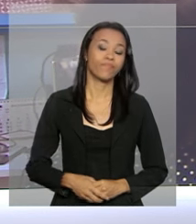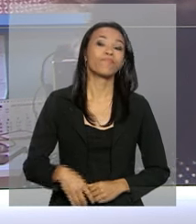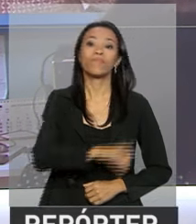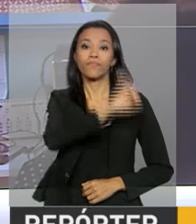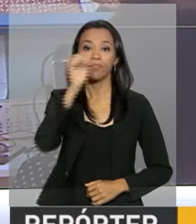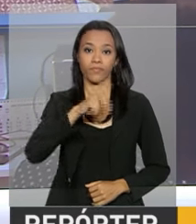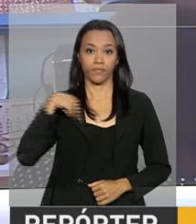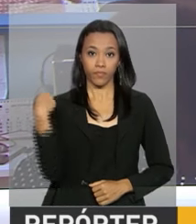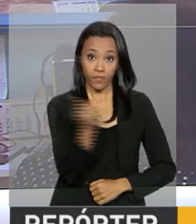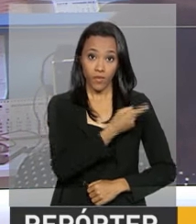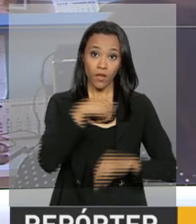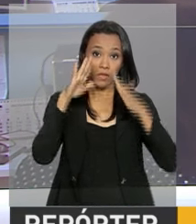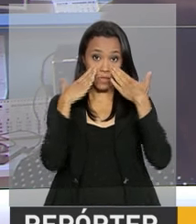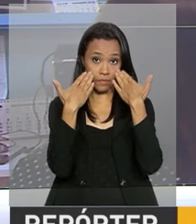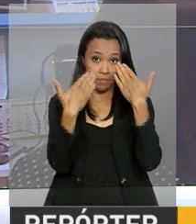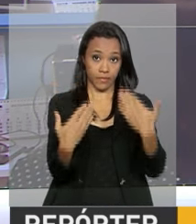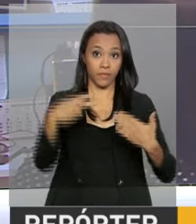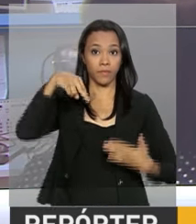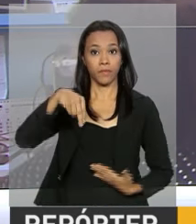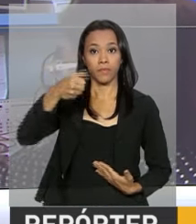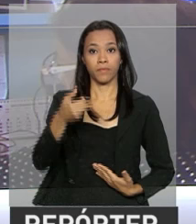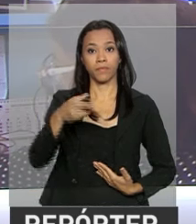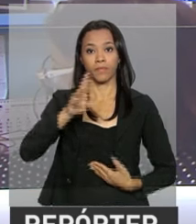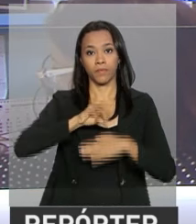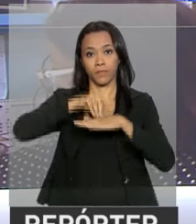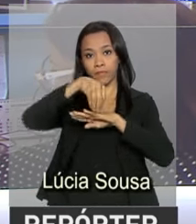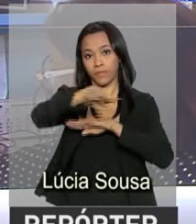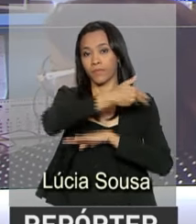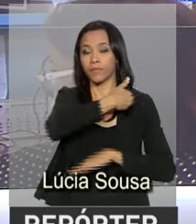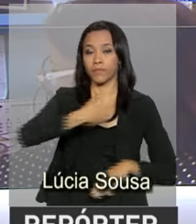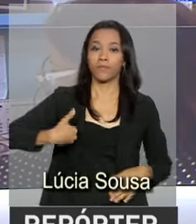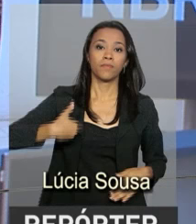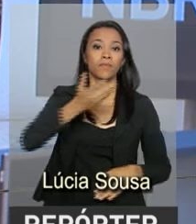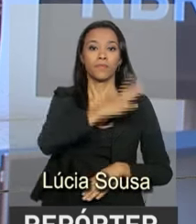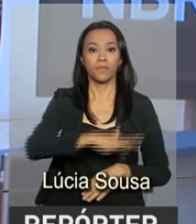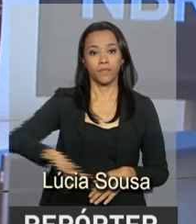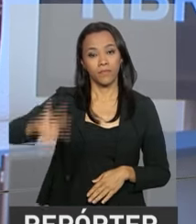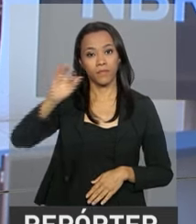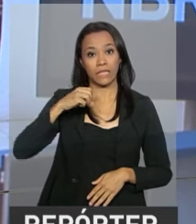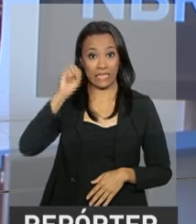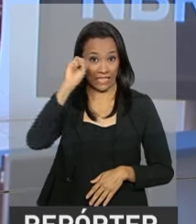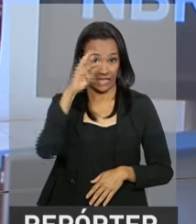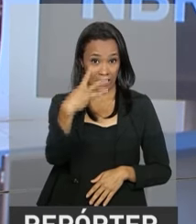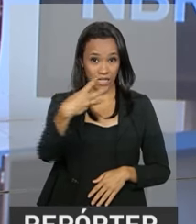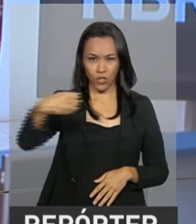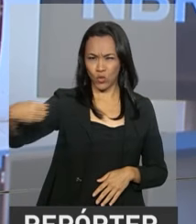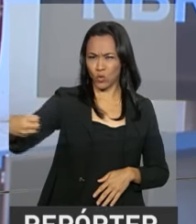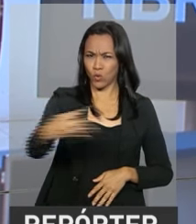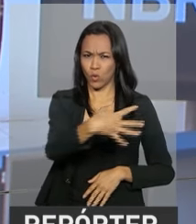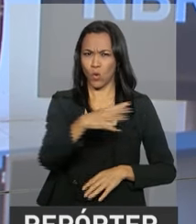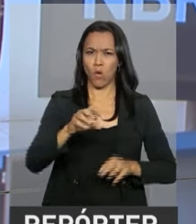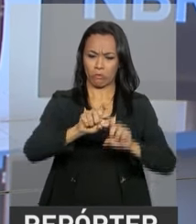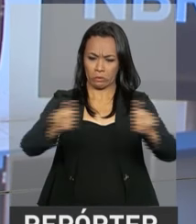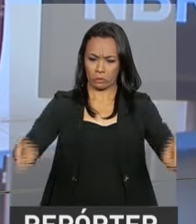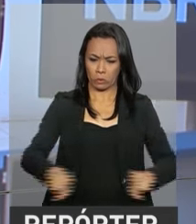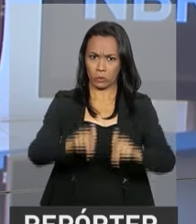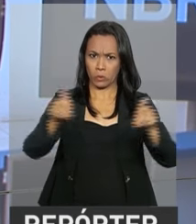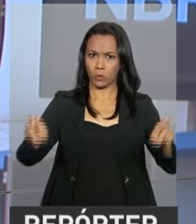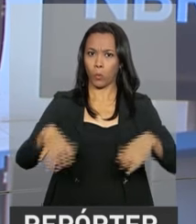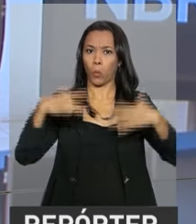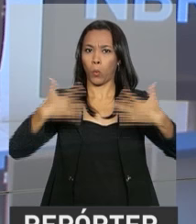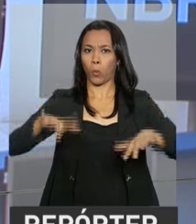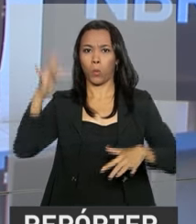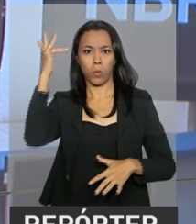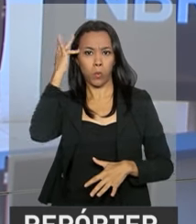Olá estamos de volta com repórter NBR e as notícias do governo federal três novos supercomputadores vão garantir o